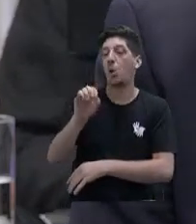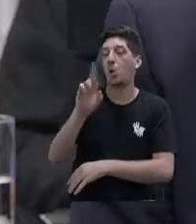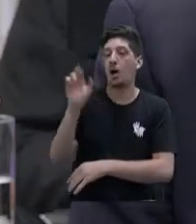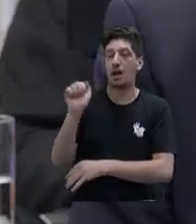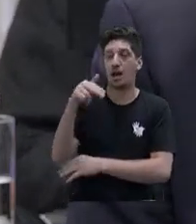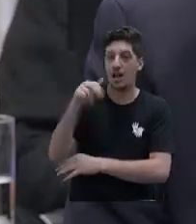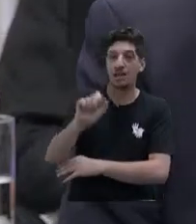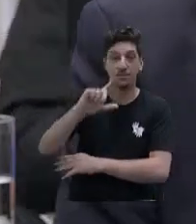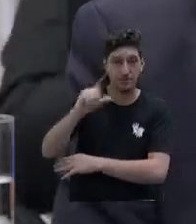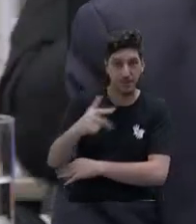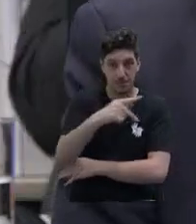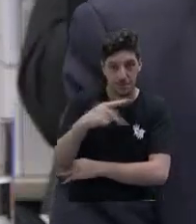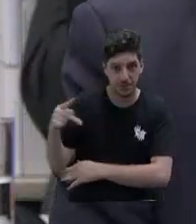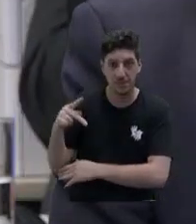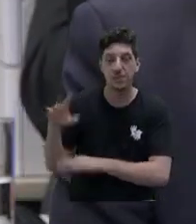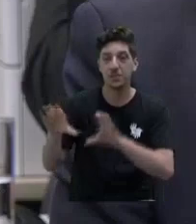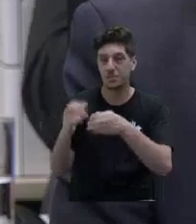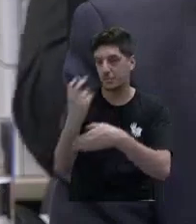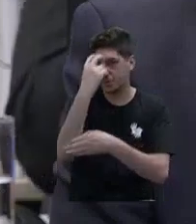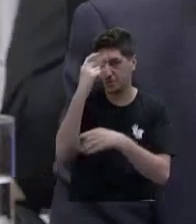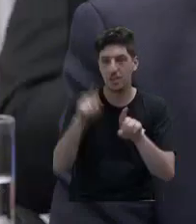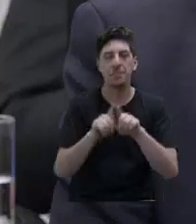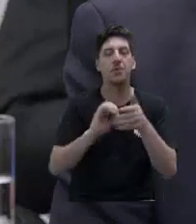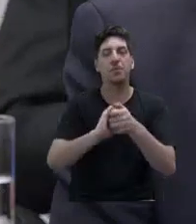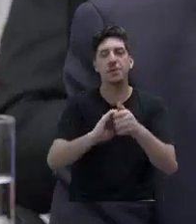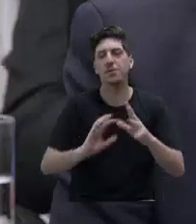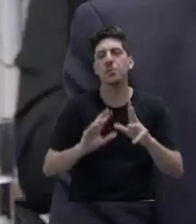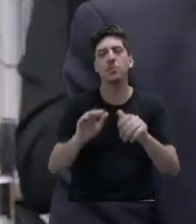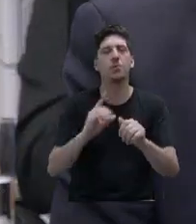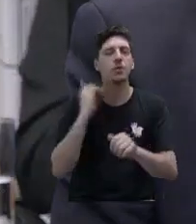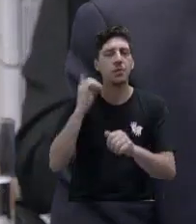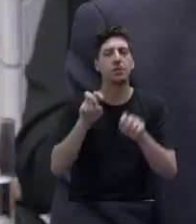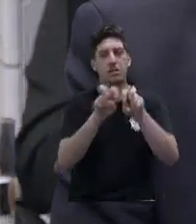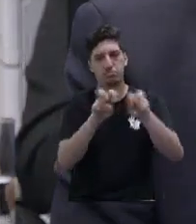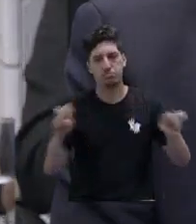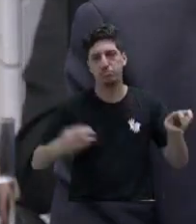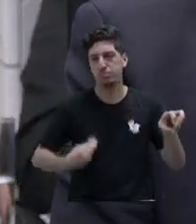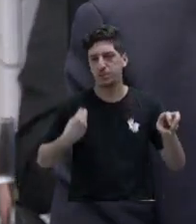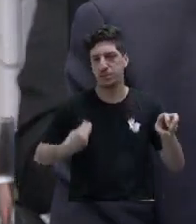de Cultura, cumprimento as deputadas aqui, toda a equipe da Secult.